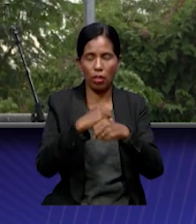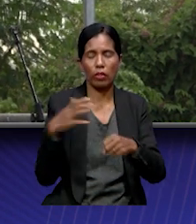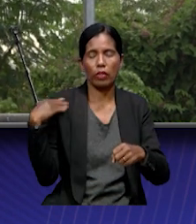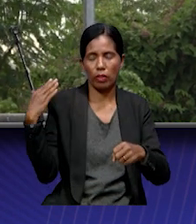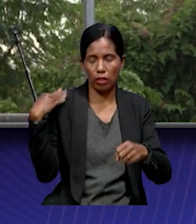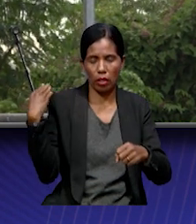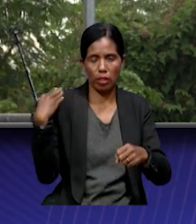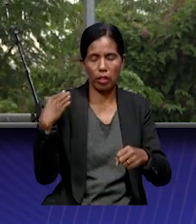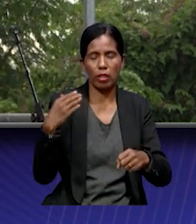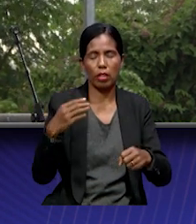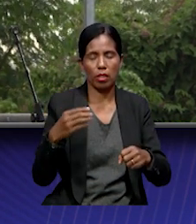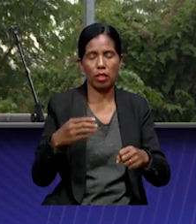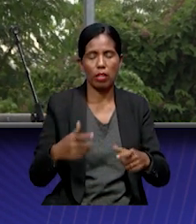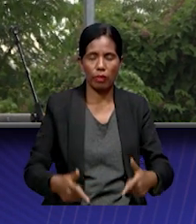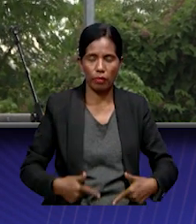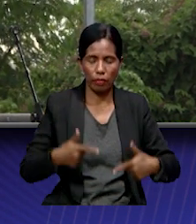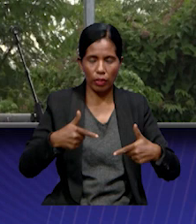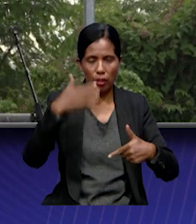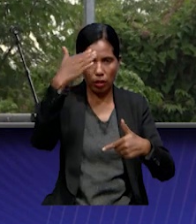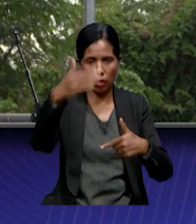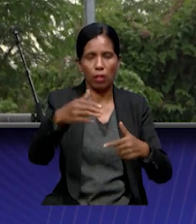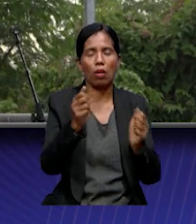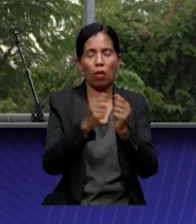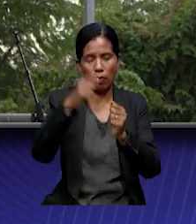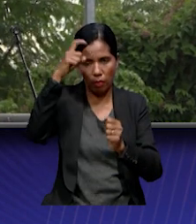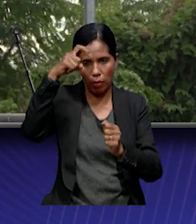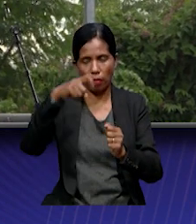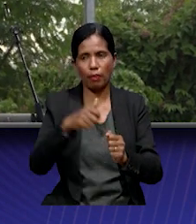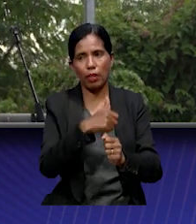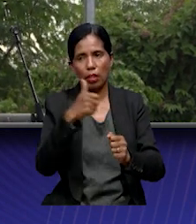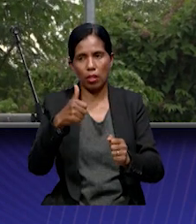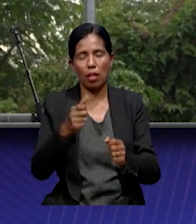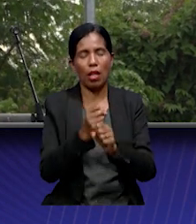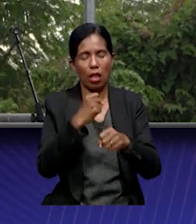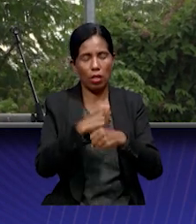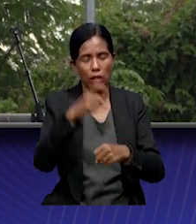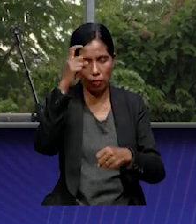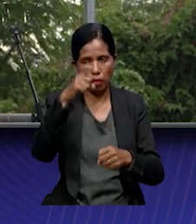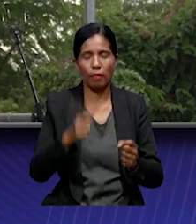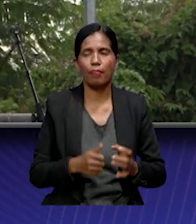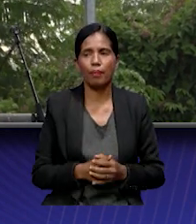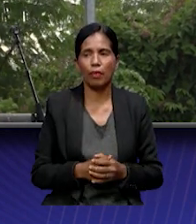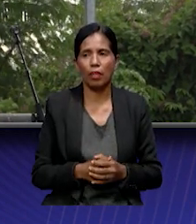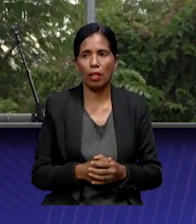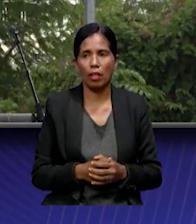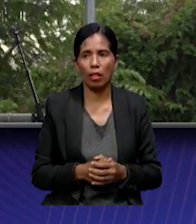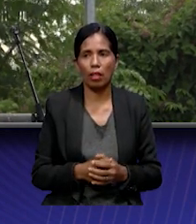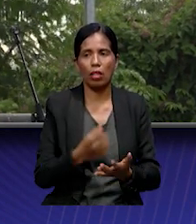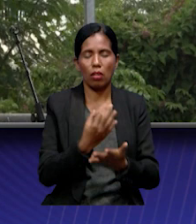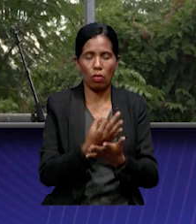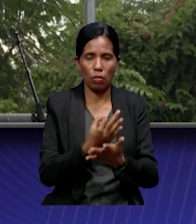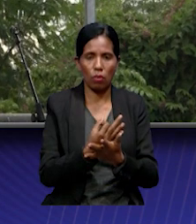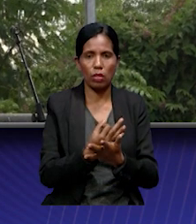vida narok e vida narok mais o matenek, ida selo halo ne matenek. Então salário professor tem que